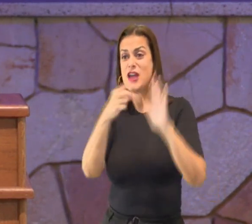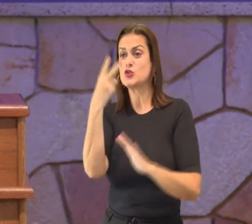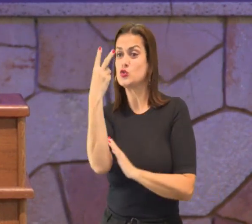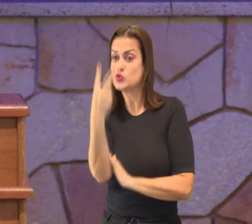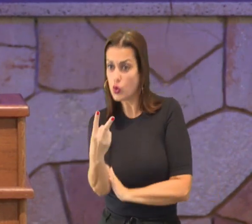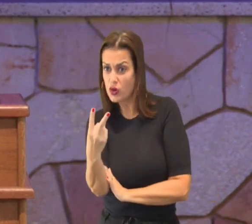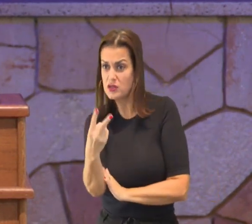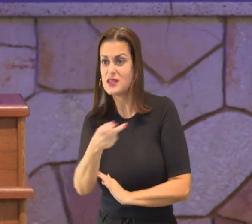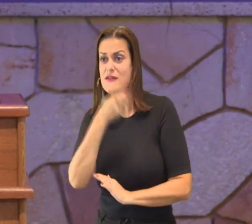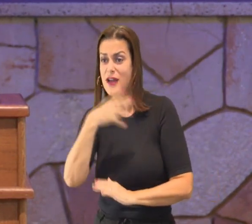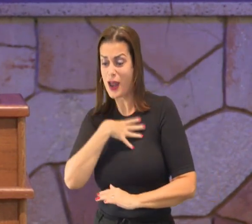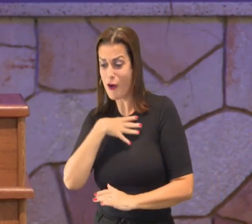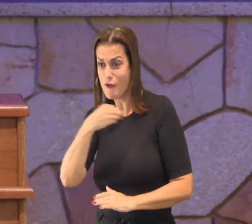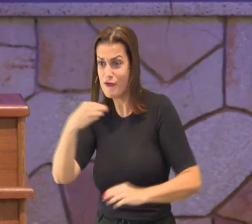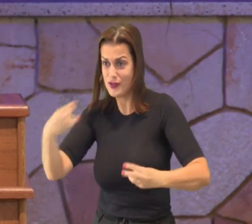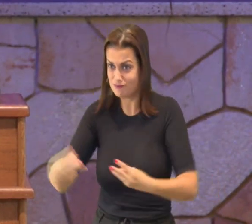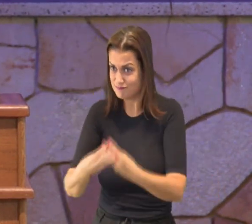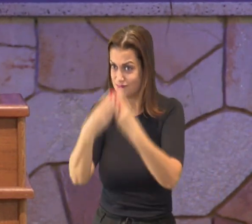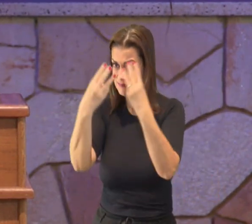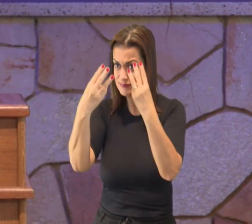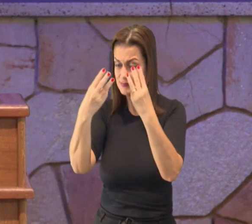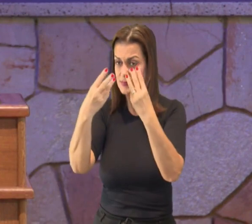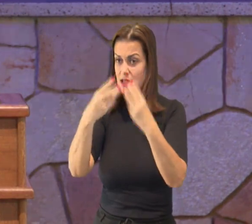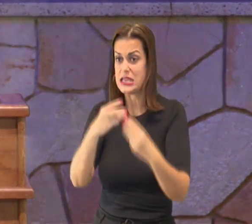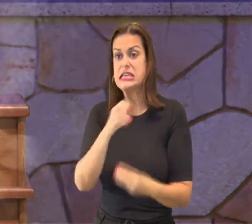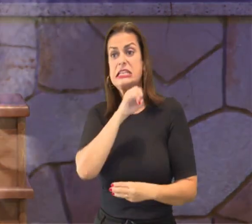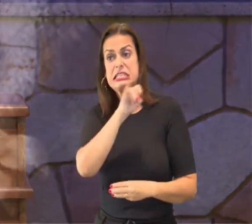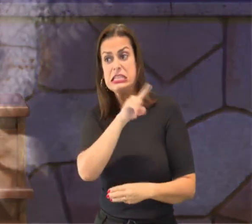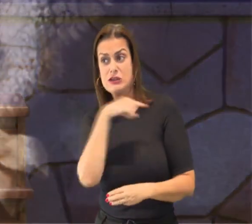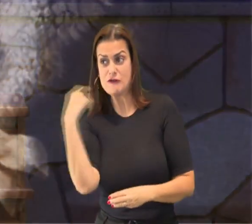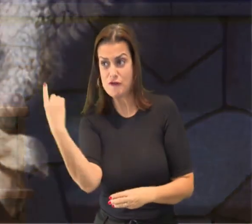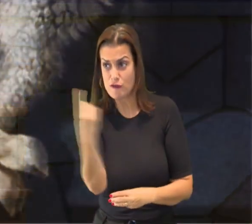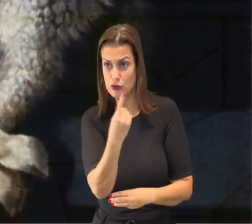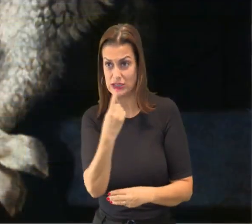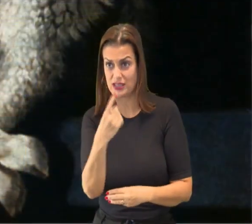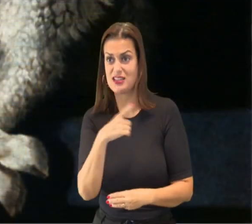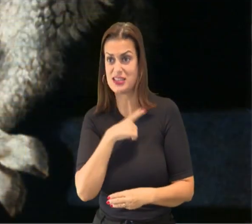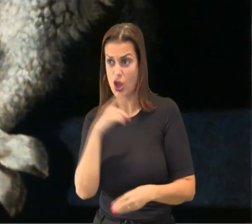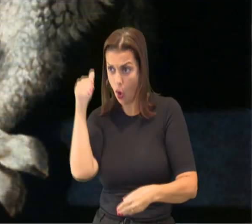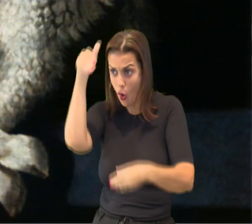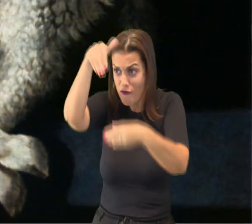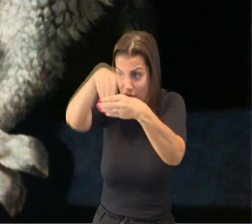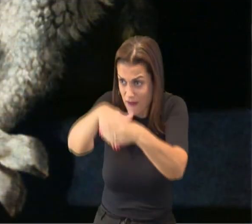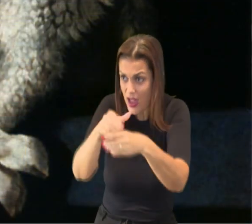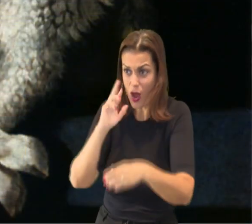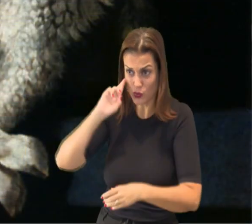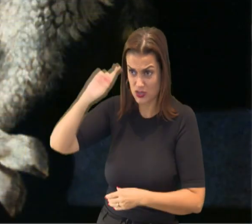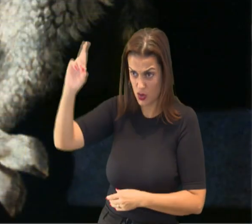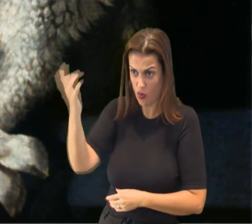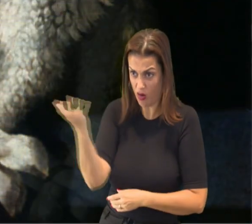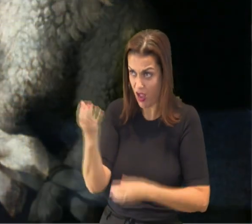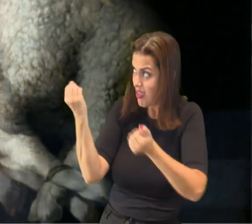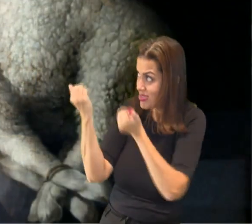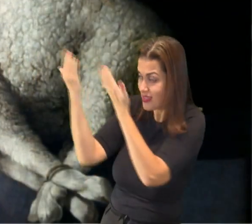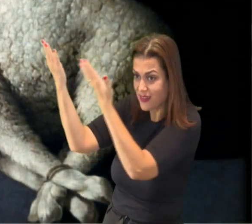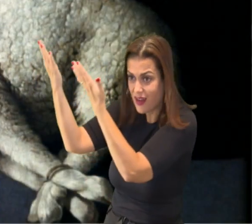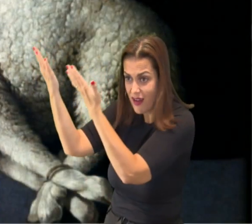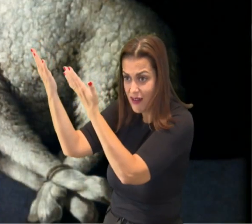quando ele fala aos filhos de Israel: quando algum de vós trouxer oferta ao Senhor.